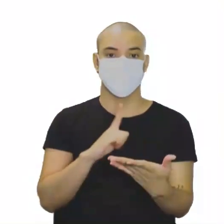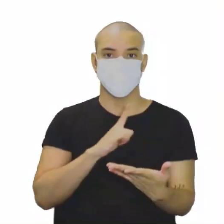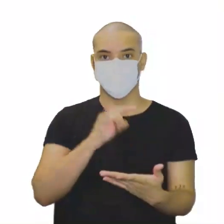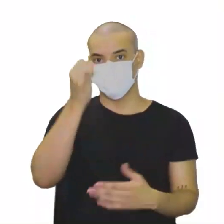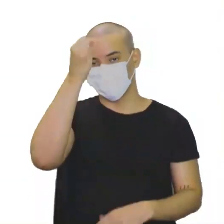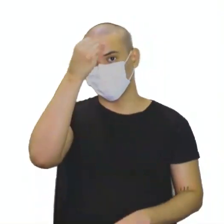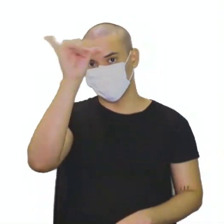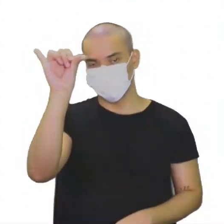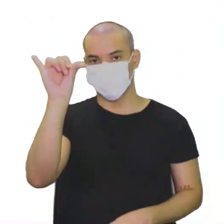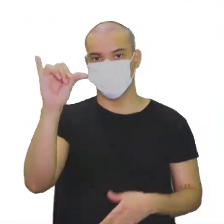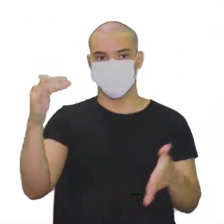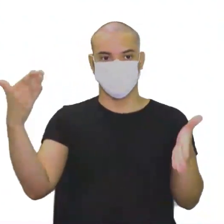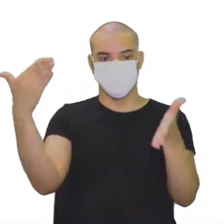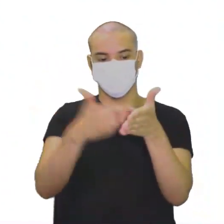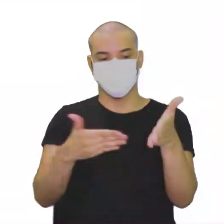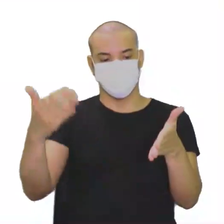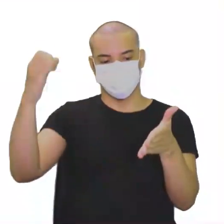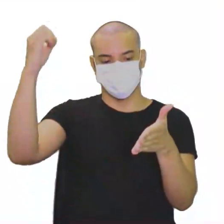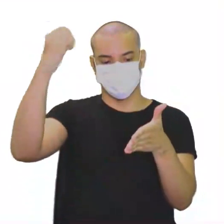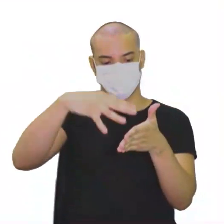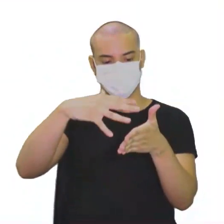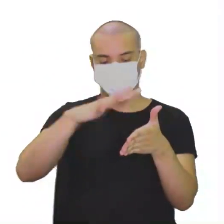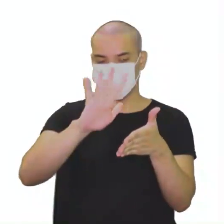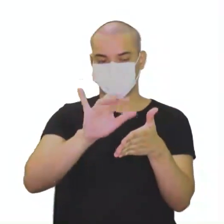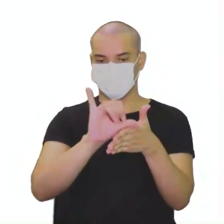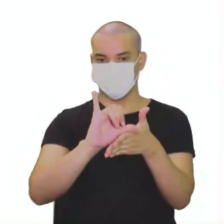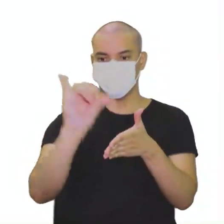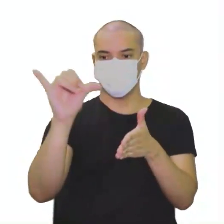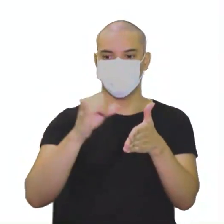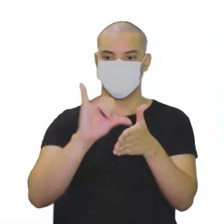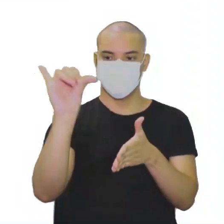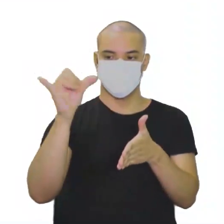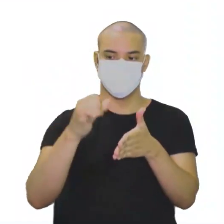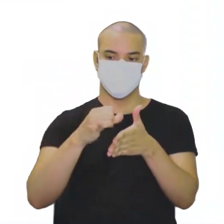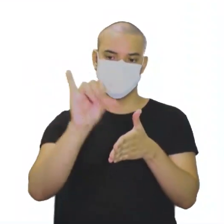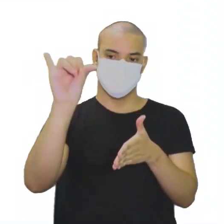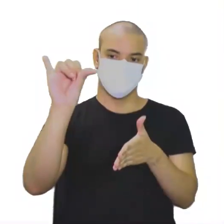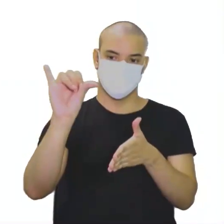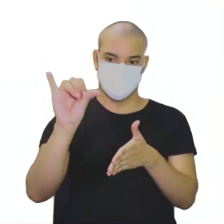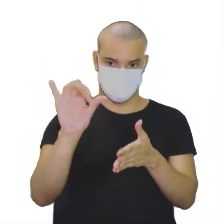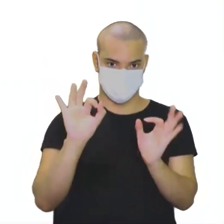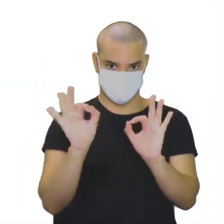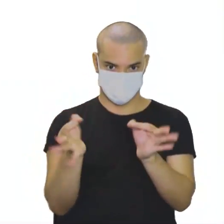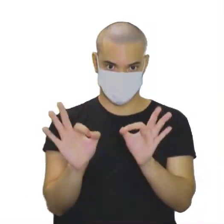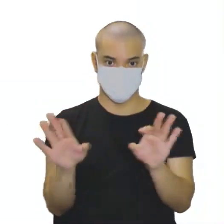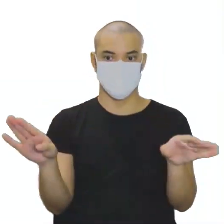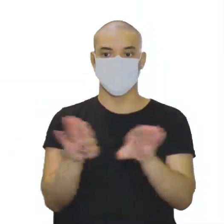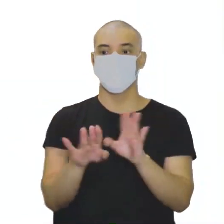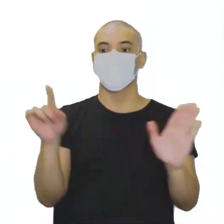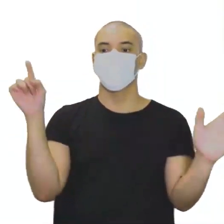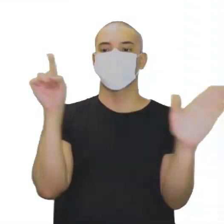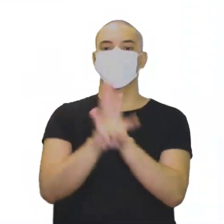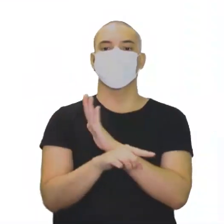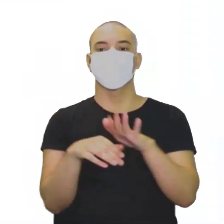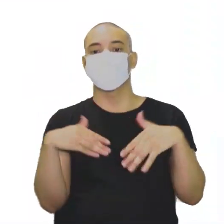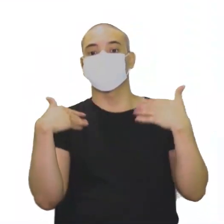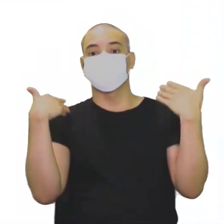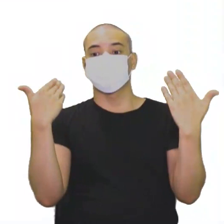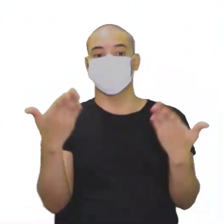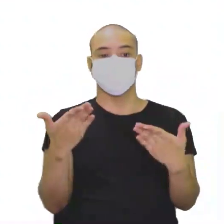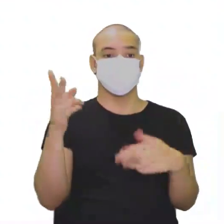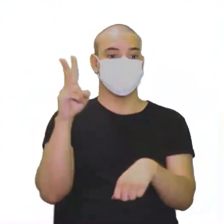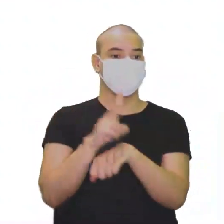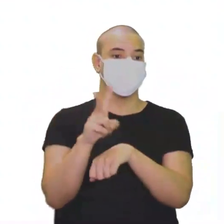correntes elétricas que poderiam ser prejudiciais para o funcionamento do circuito. E aqui ele está perguntando para a gente, são